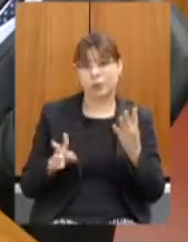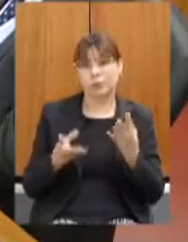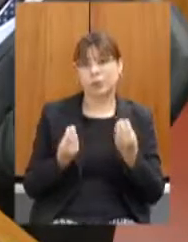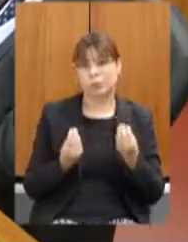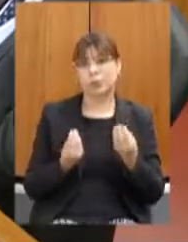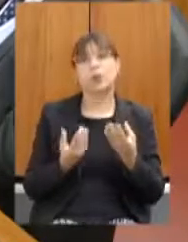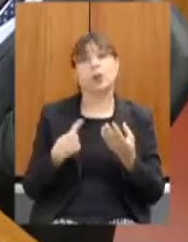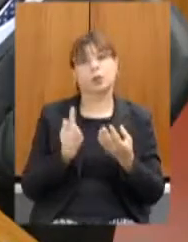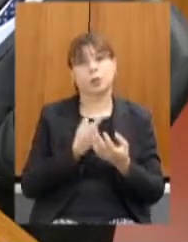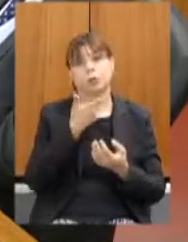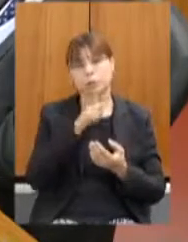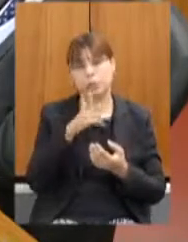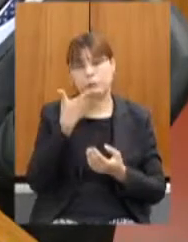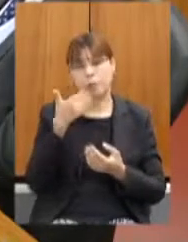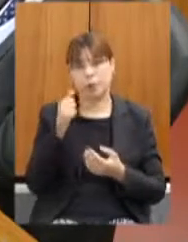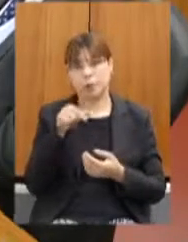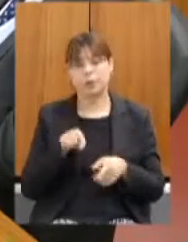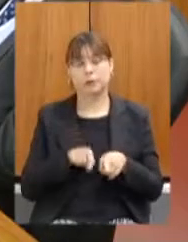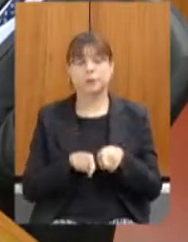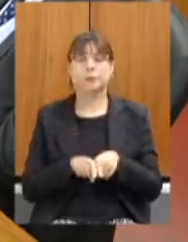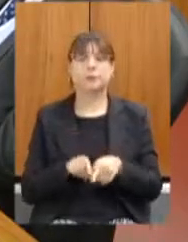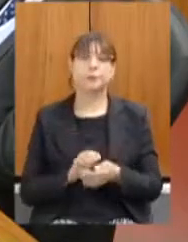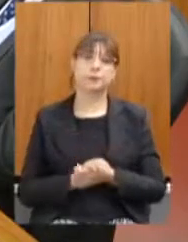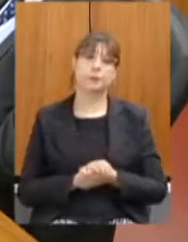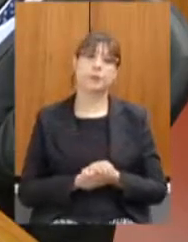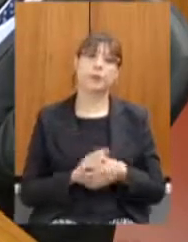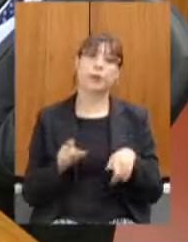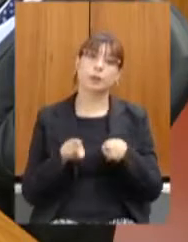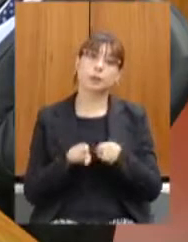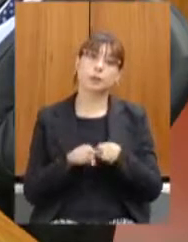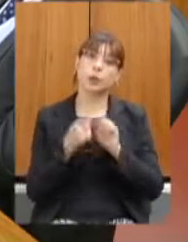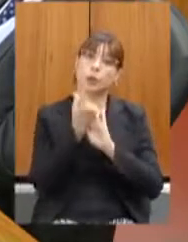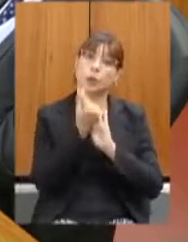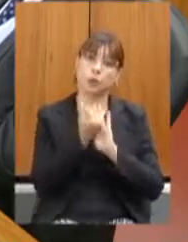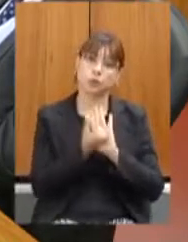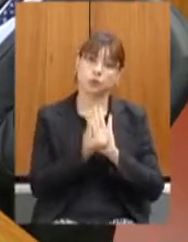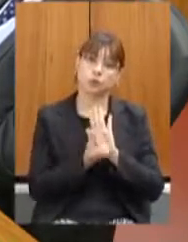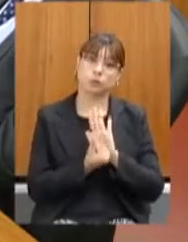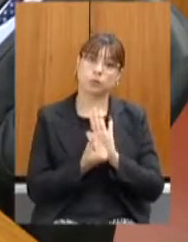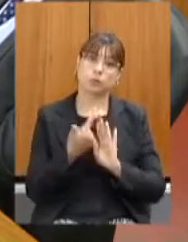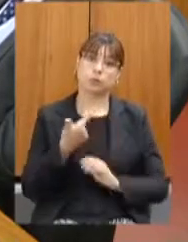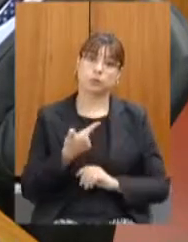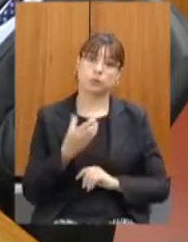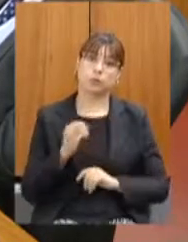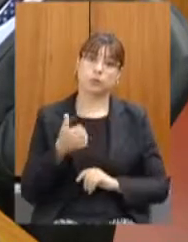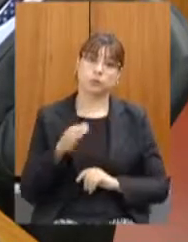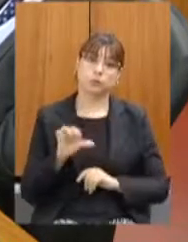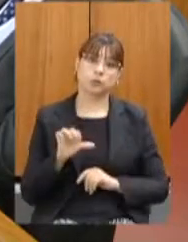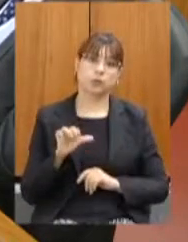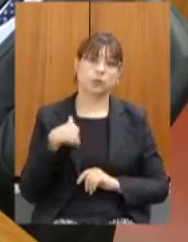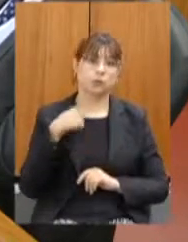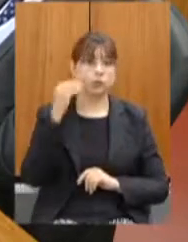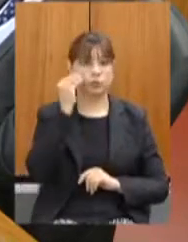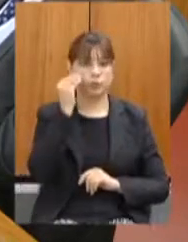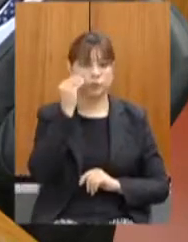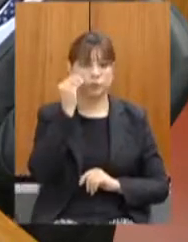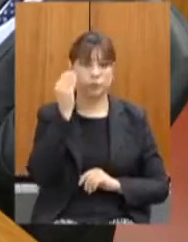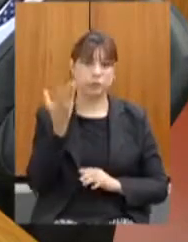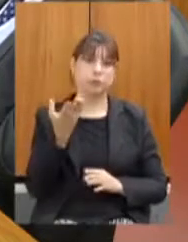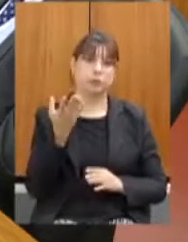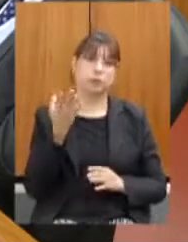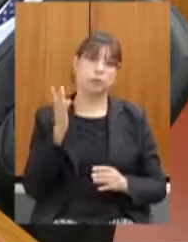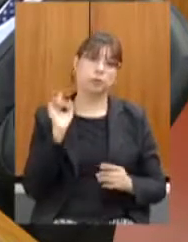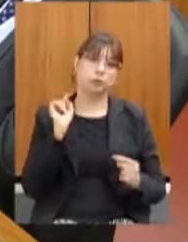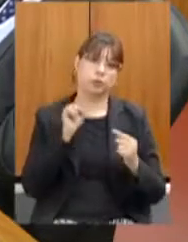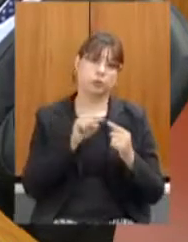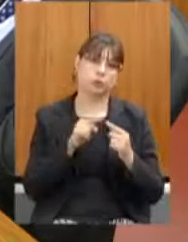passar bom então em relação ao orçamento 2019 eu vou tentar se bastante objetivo aqui para não ficar